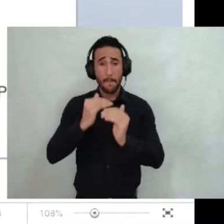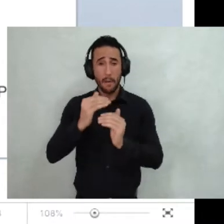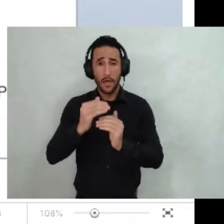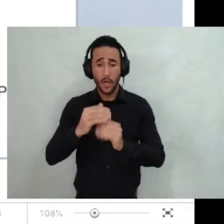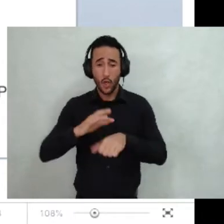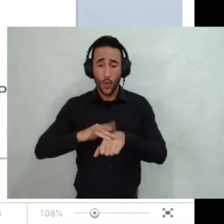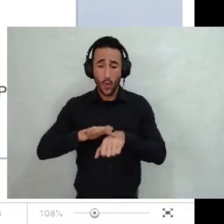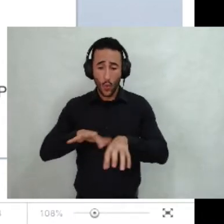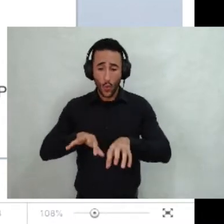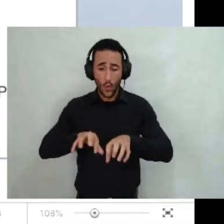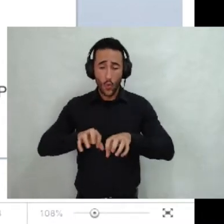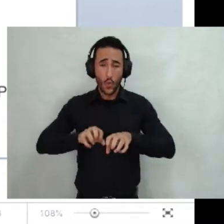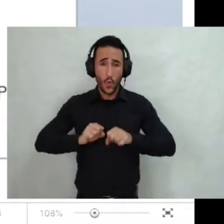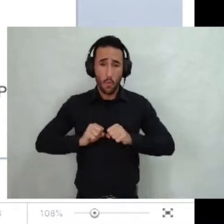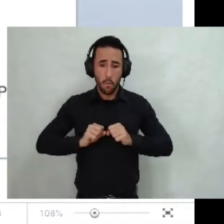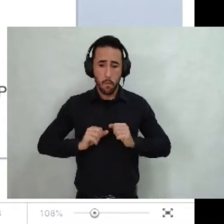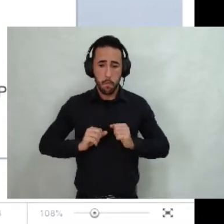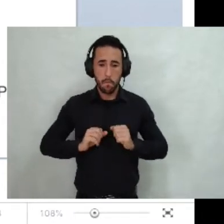clínica.